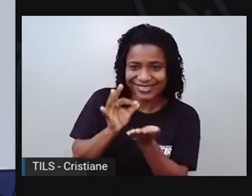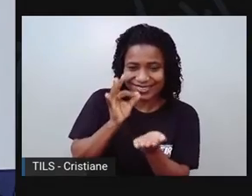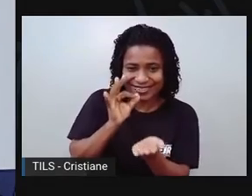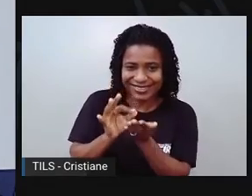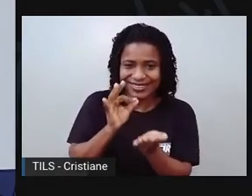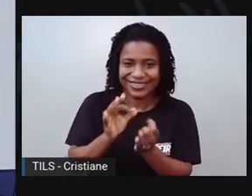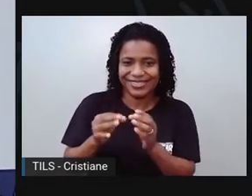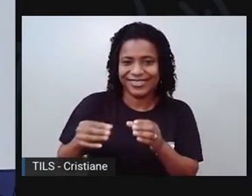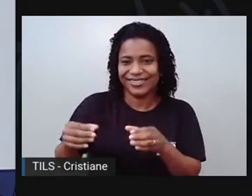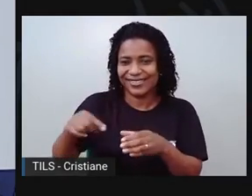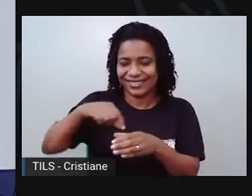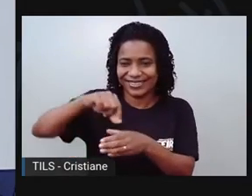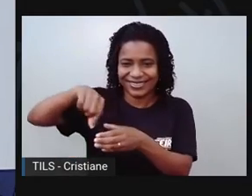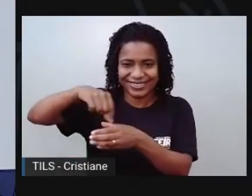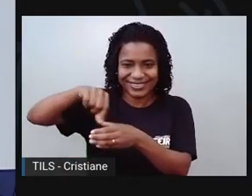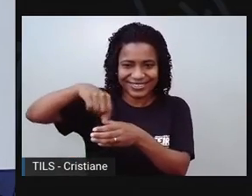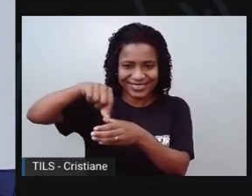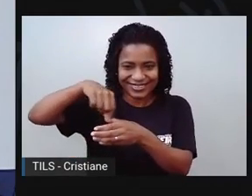Preparem